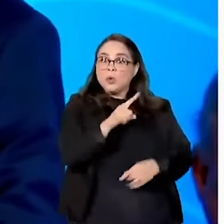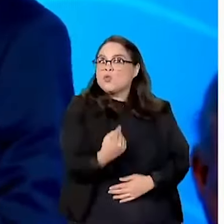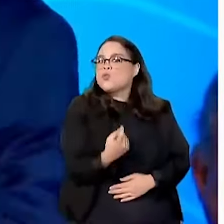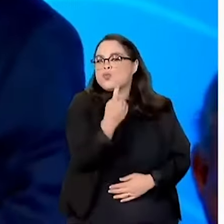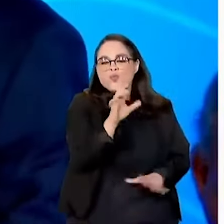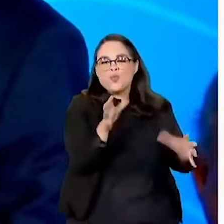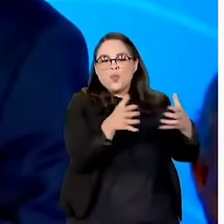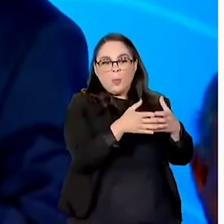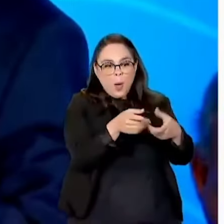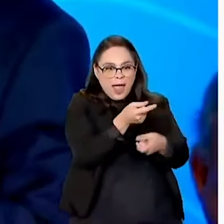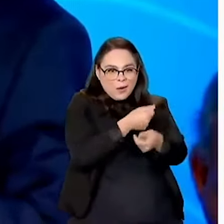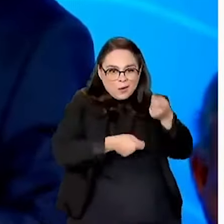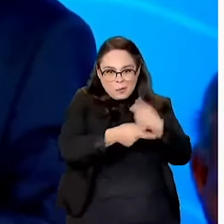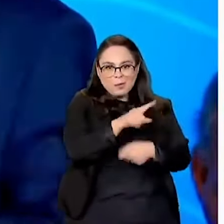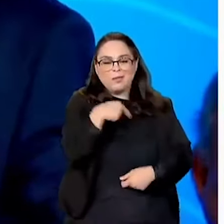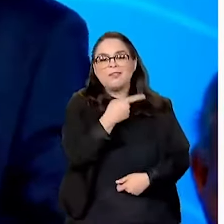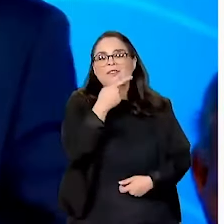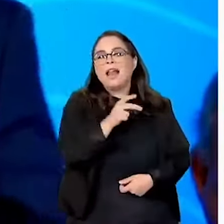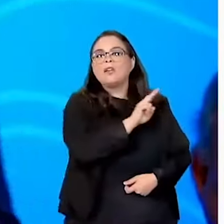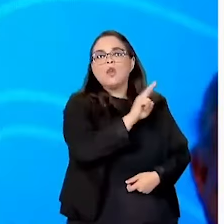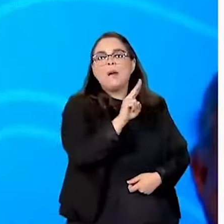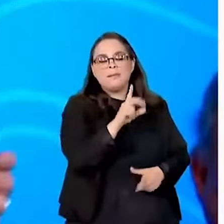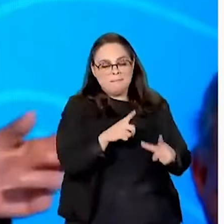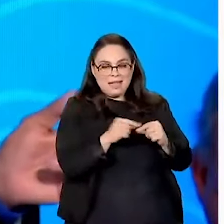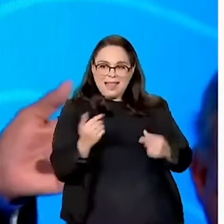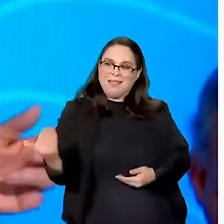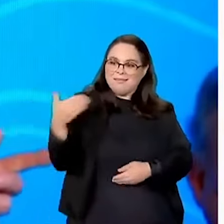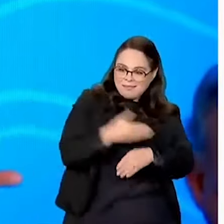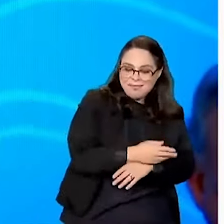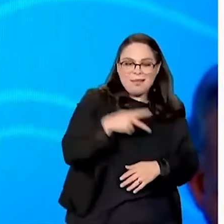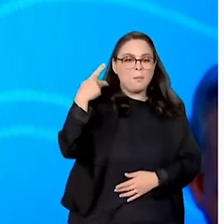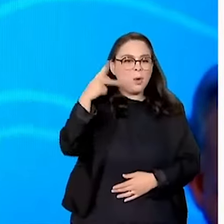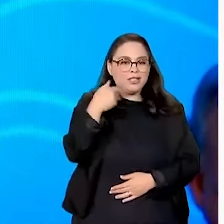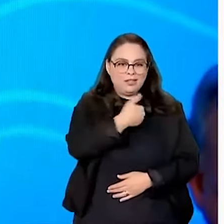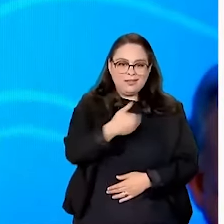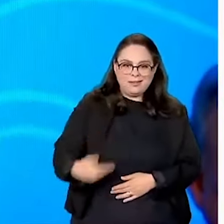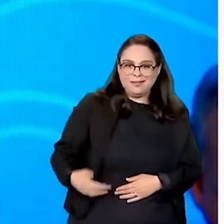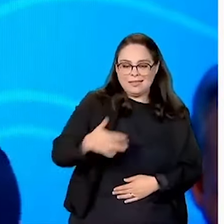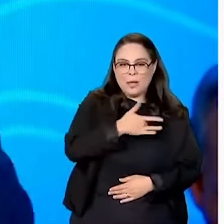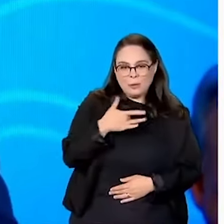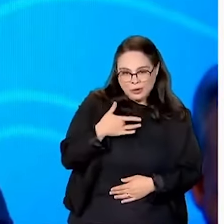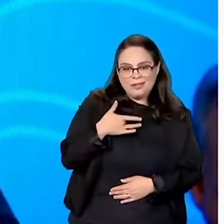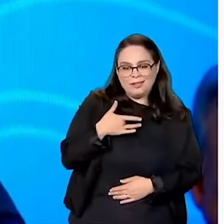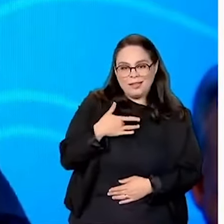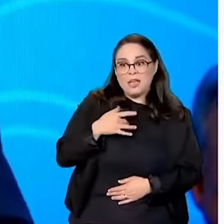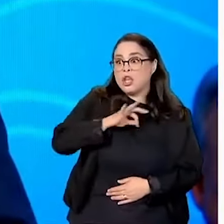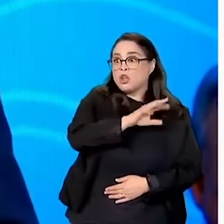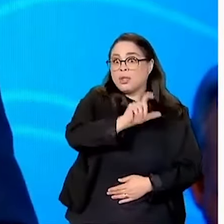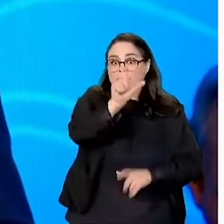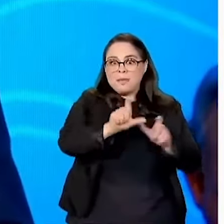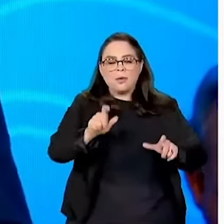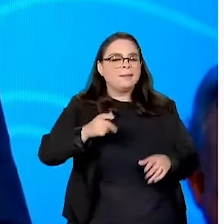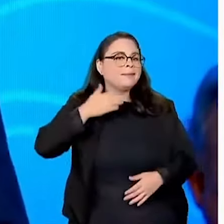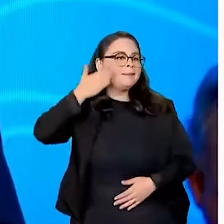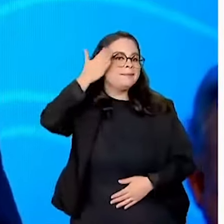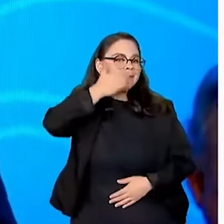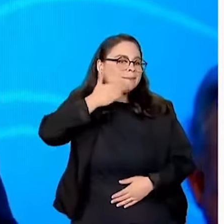único grupo econômico que nós chamamos a Brasília para discutir política da saúde, em que todas as pessoas que fizeram